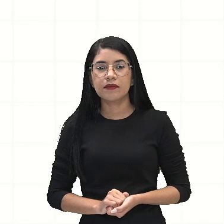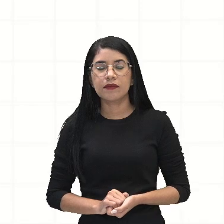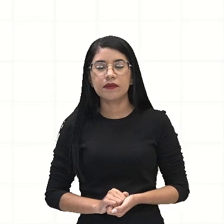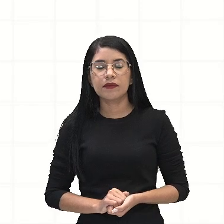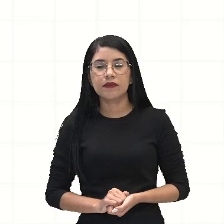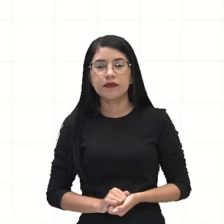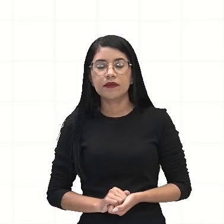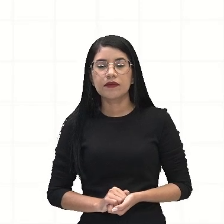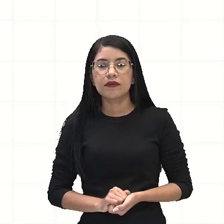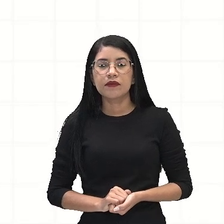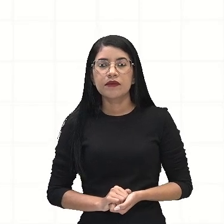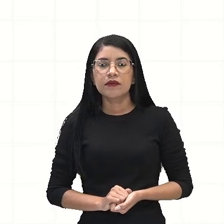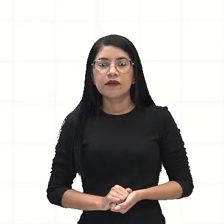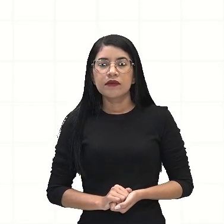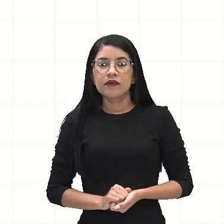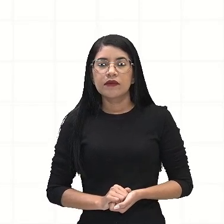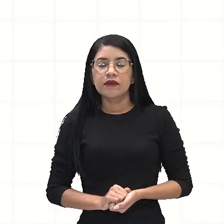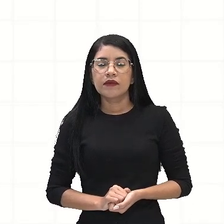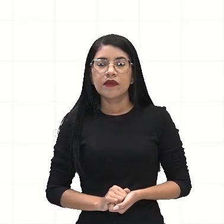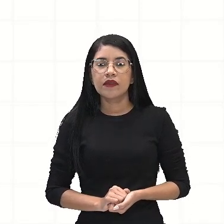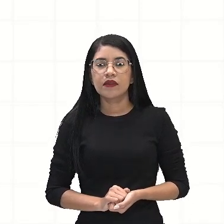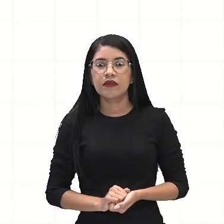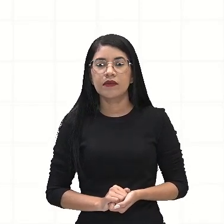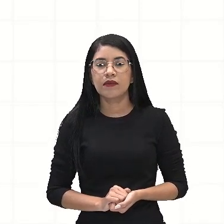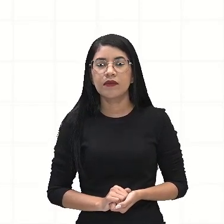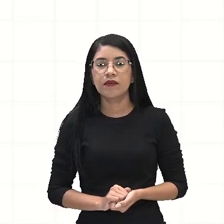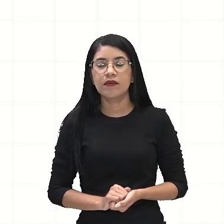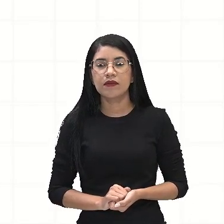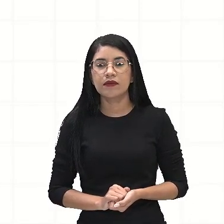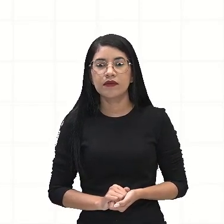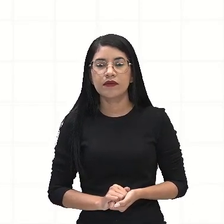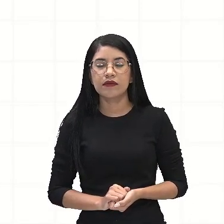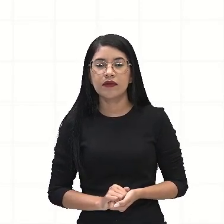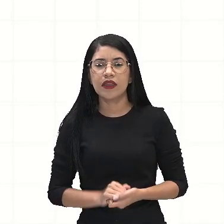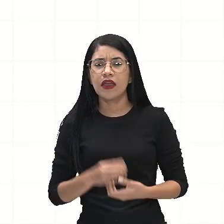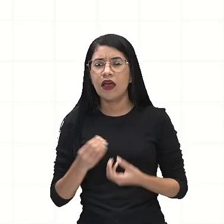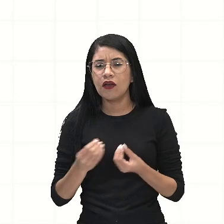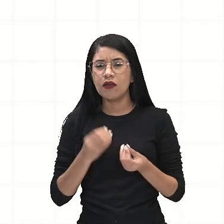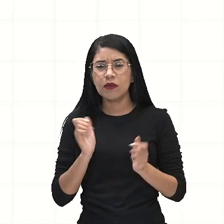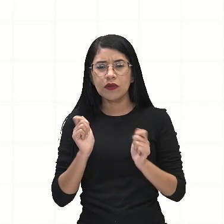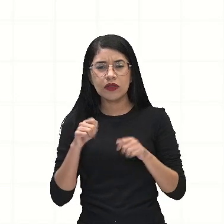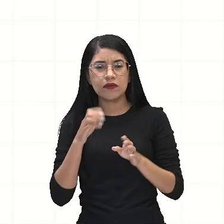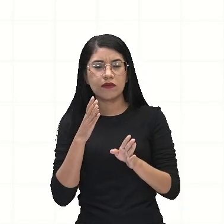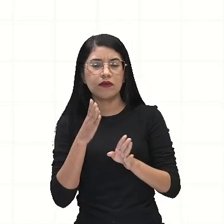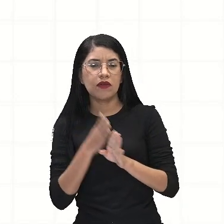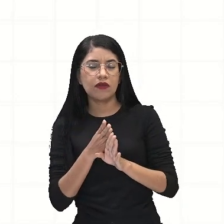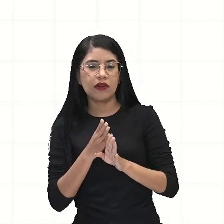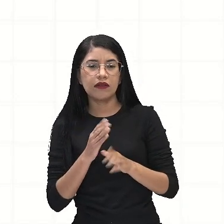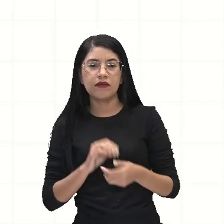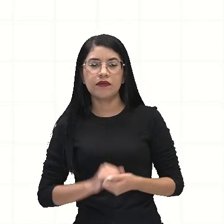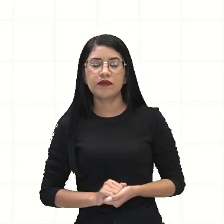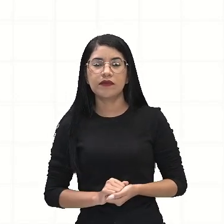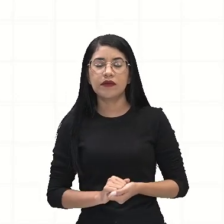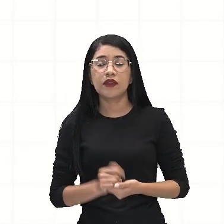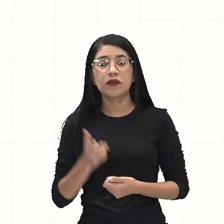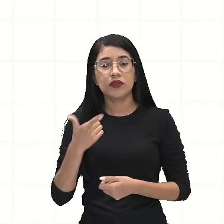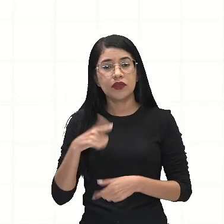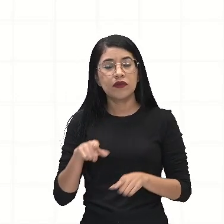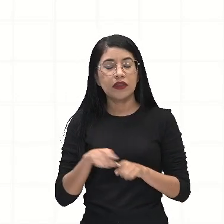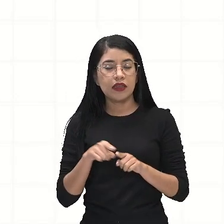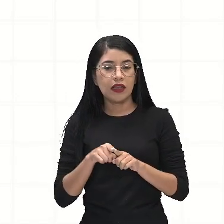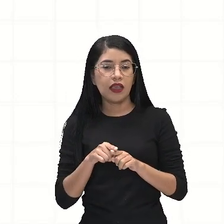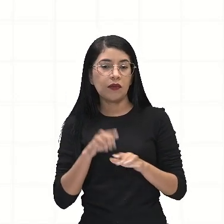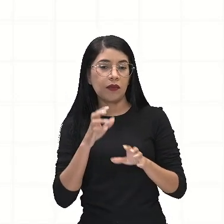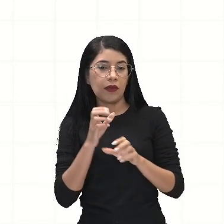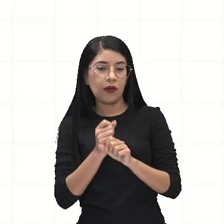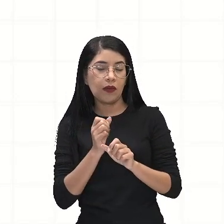Então, vértice é exatamente onde a parábola muda. E como que eu faço para encontrar o vértice? Novamente, eu vou ter uma relação